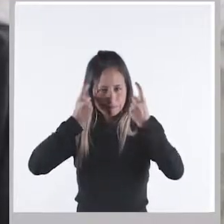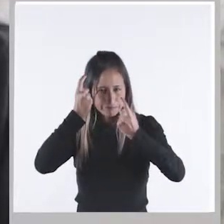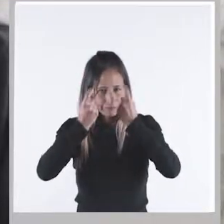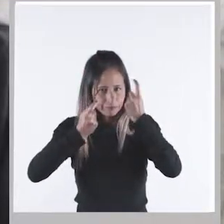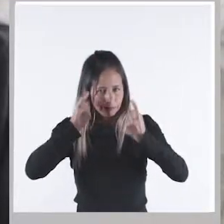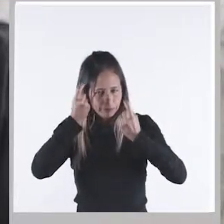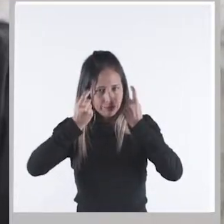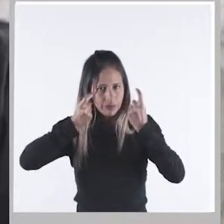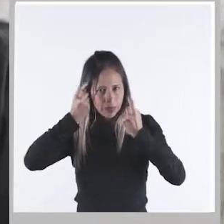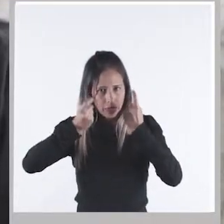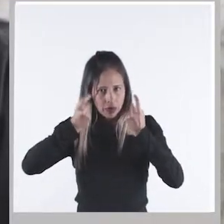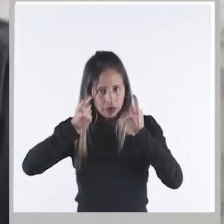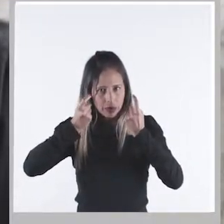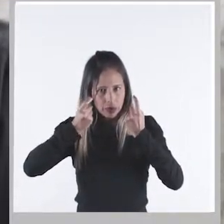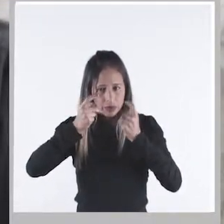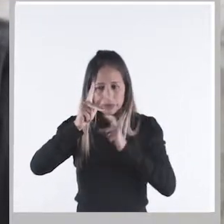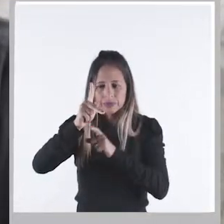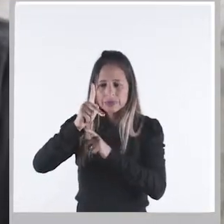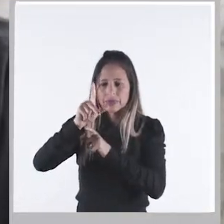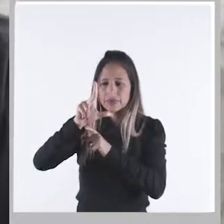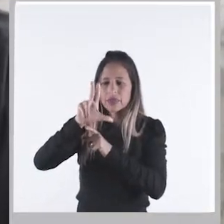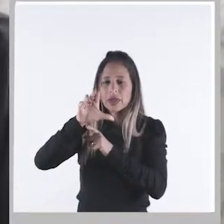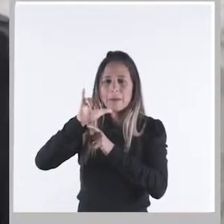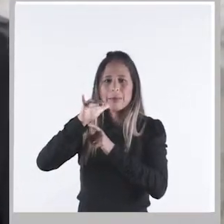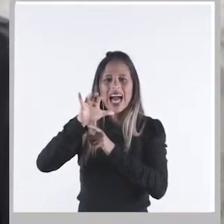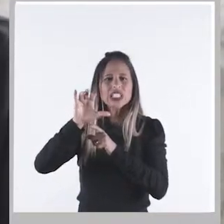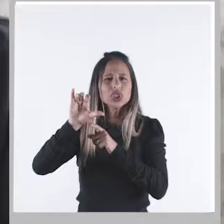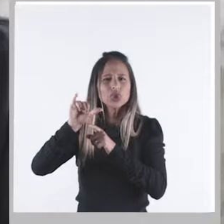preocupação com plágio, né?